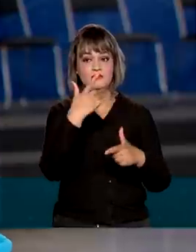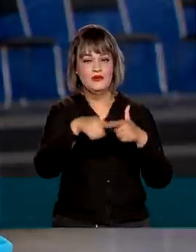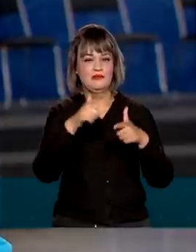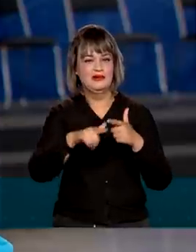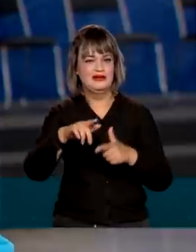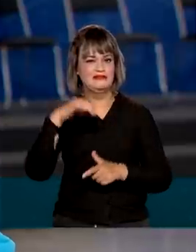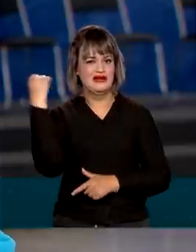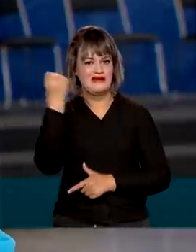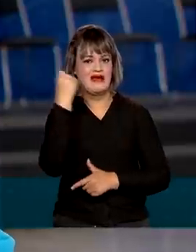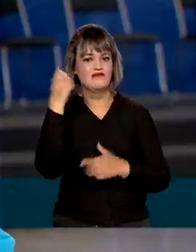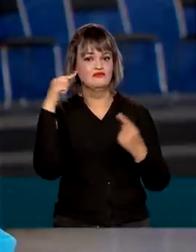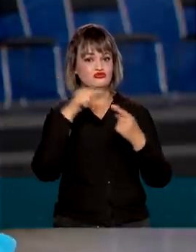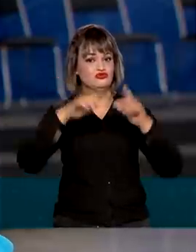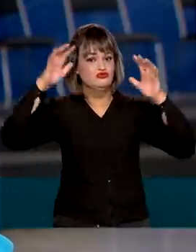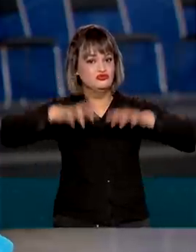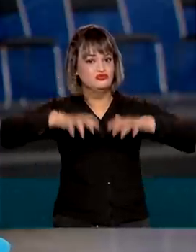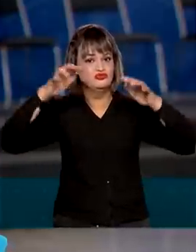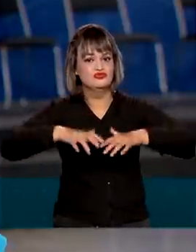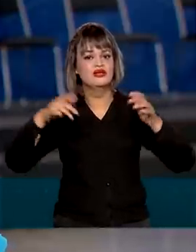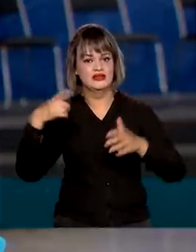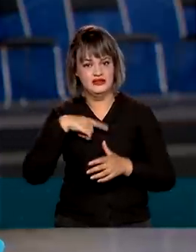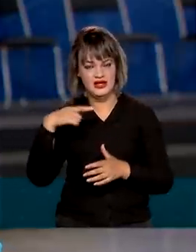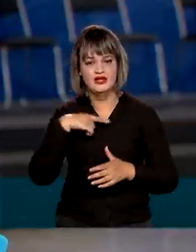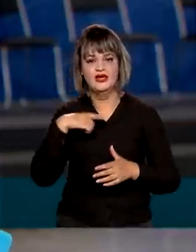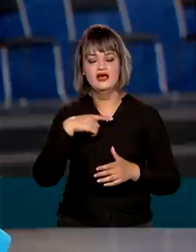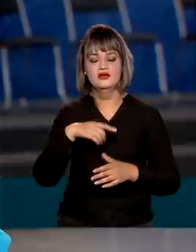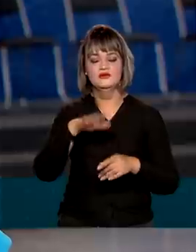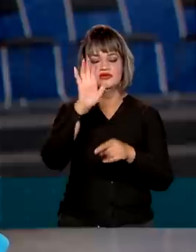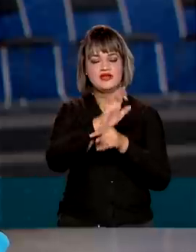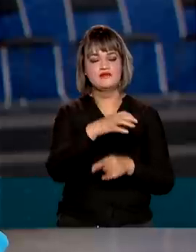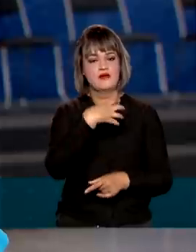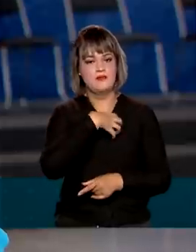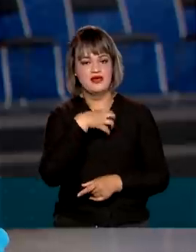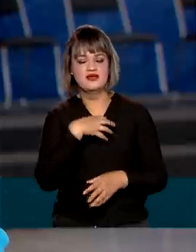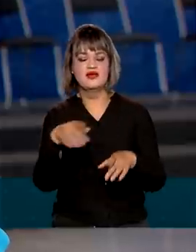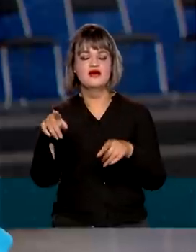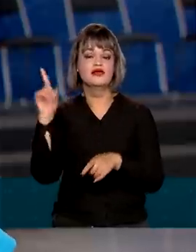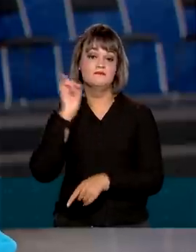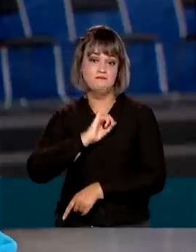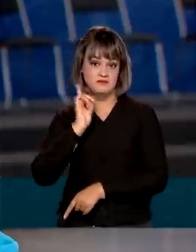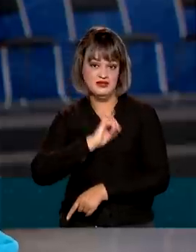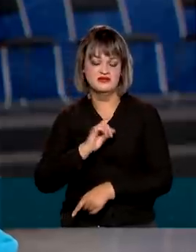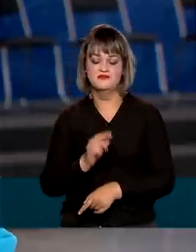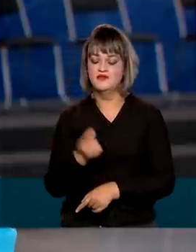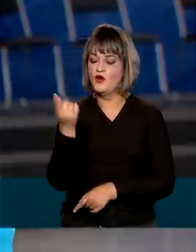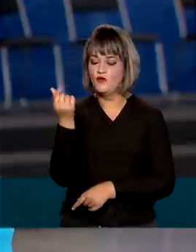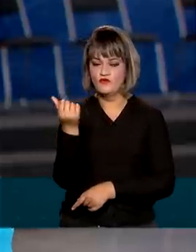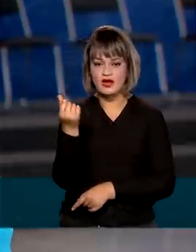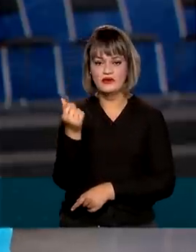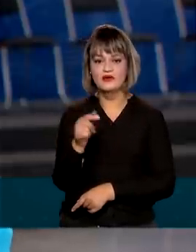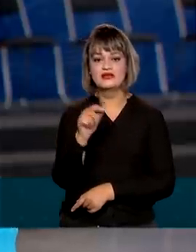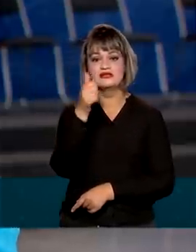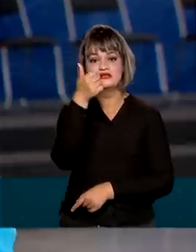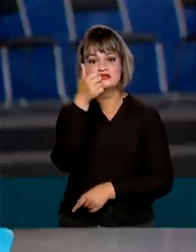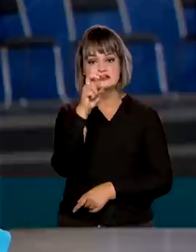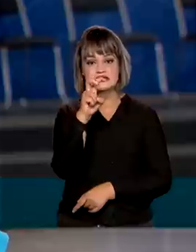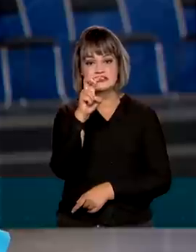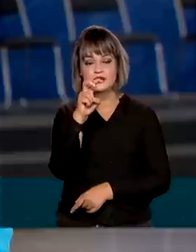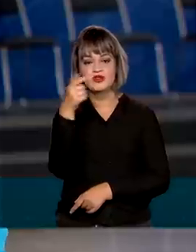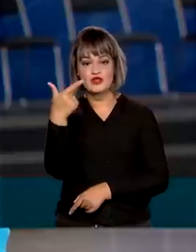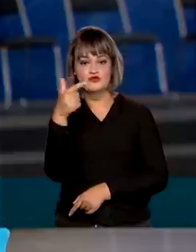por causa das chuvas que atingem o o a Bahia e também Minas Gerais o valor do benefício Luciano é de